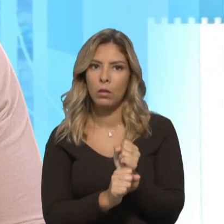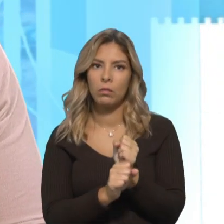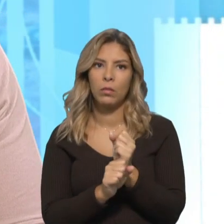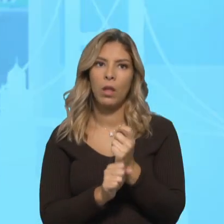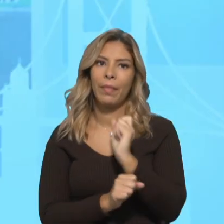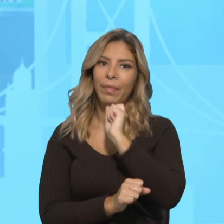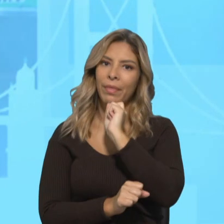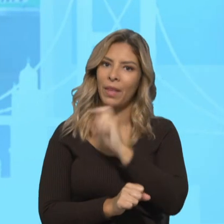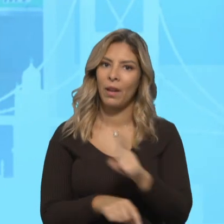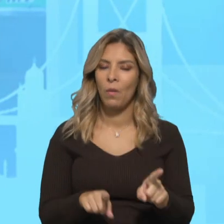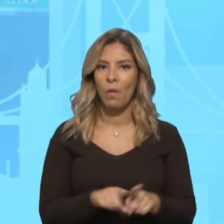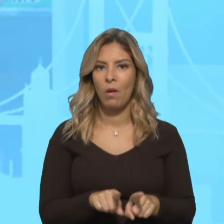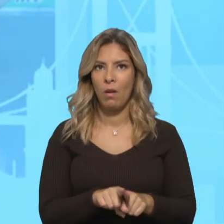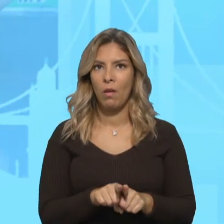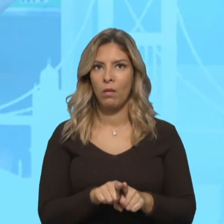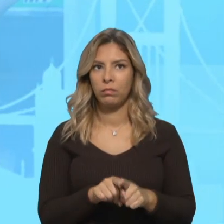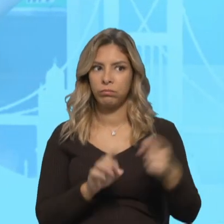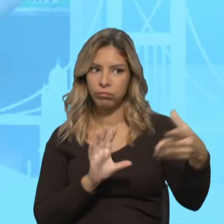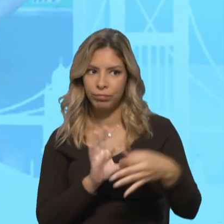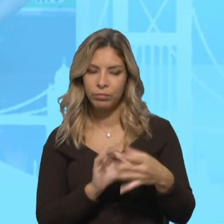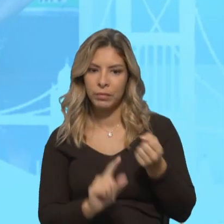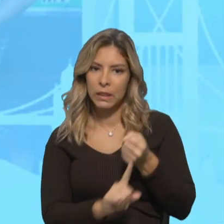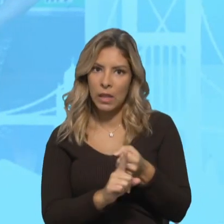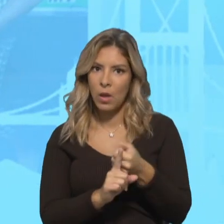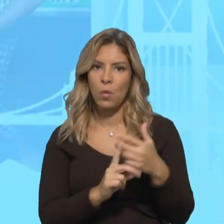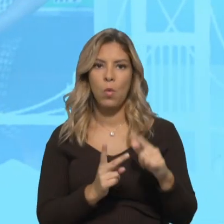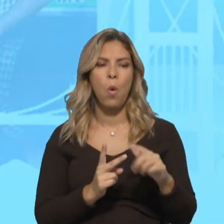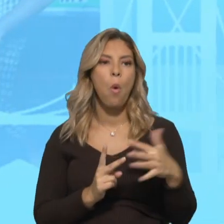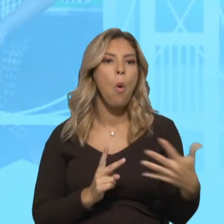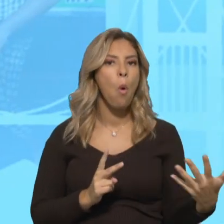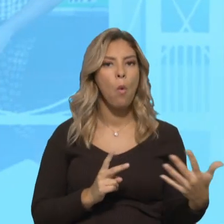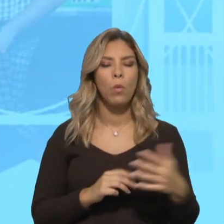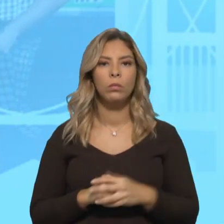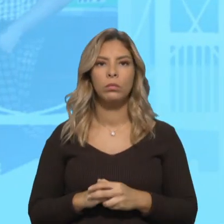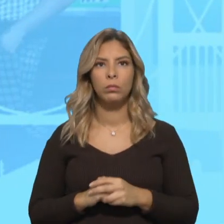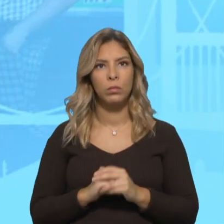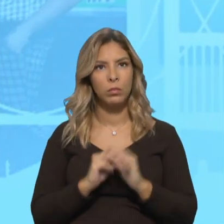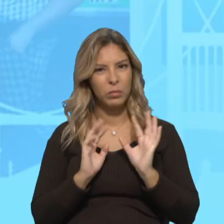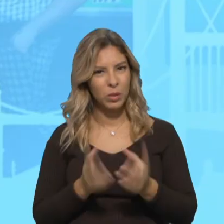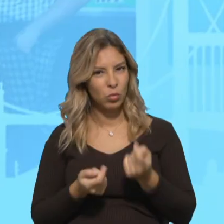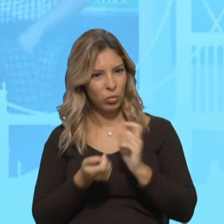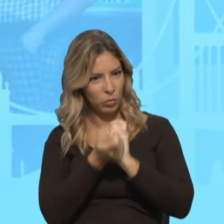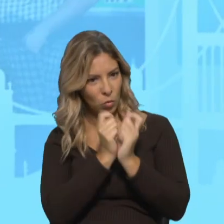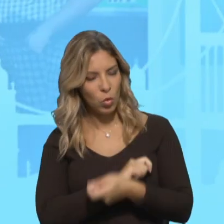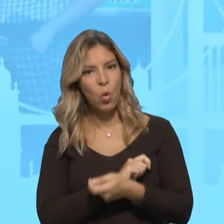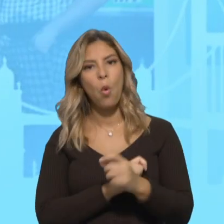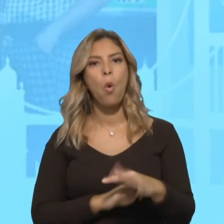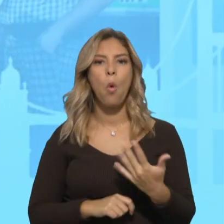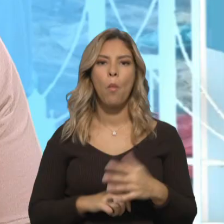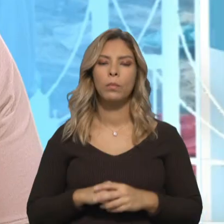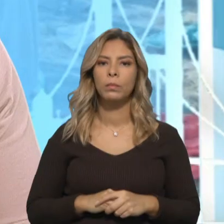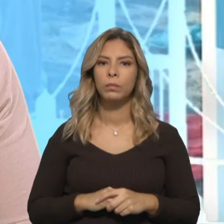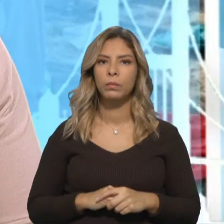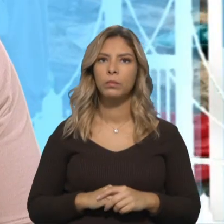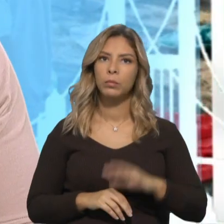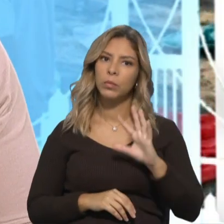carolice daqueles que estão ligados a famílias missionárias ou algo assim. É preciso começar a mudar um bocadinho este panorama. Eu acho que é preciso começar a mudar